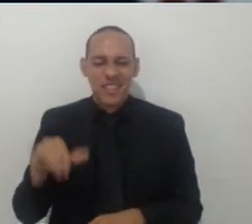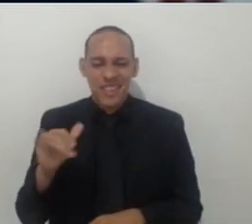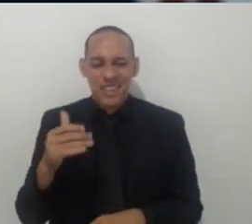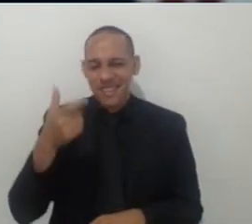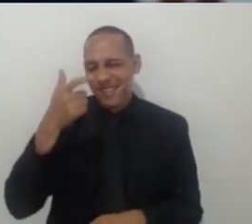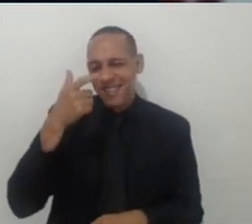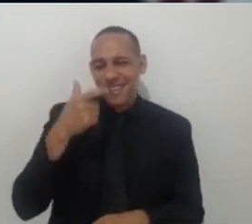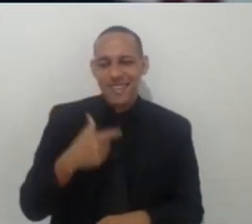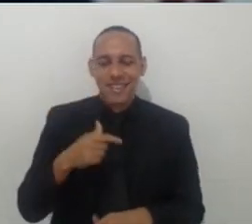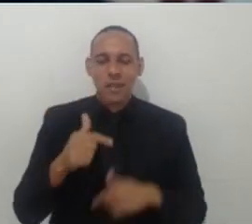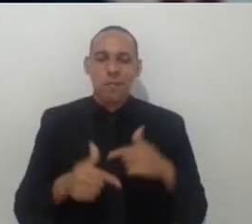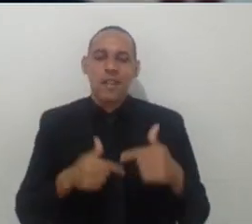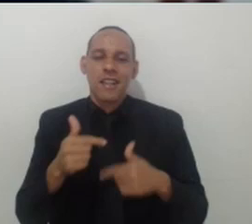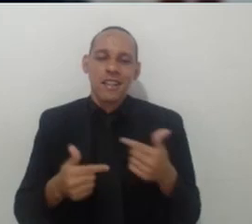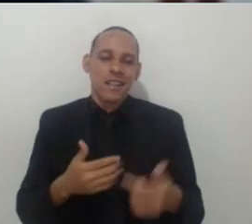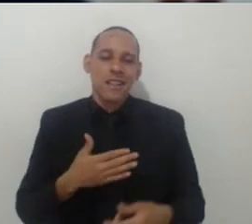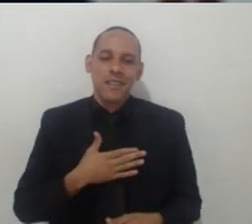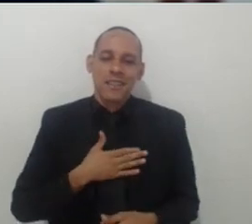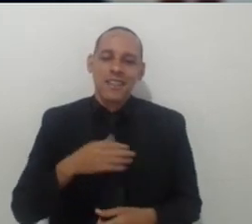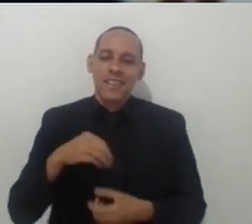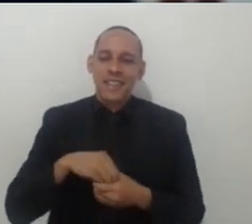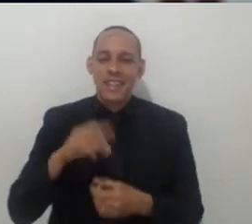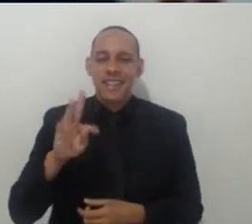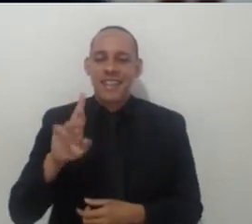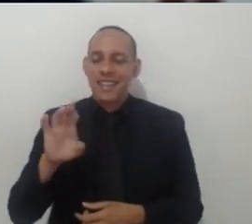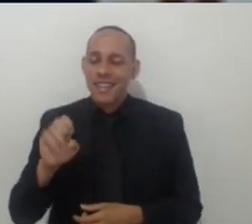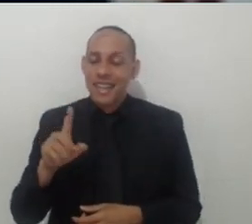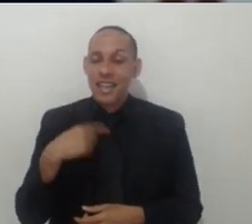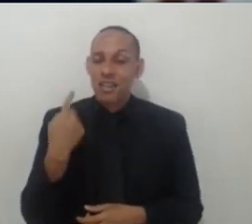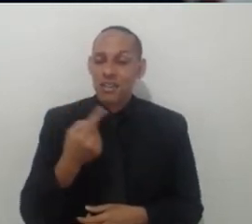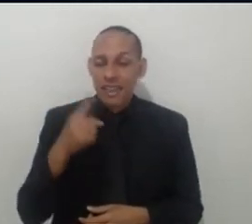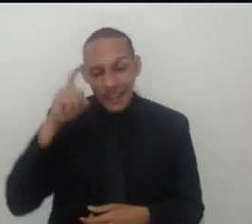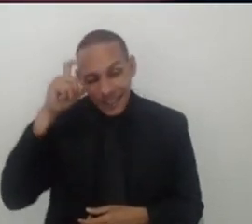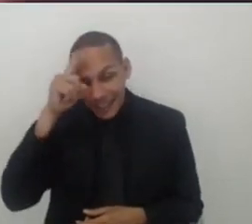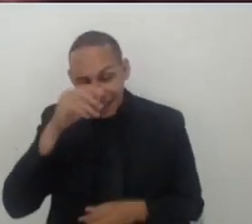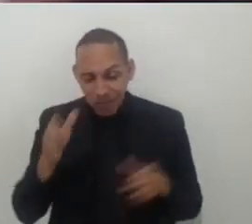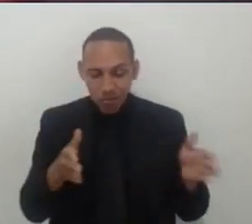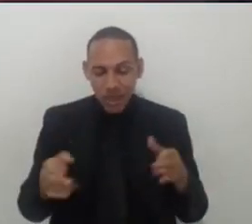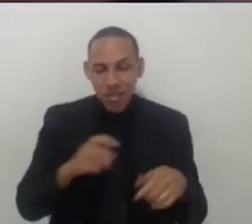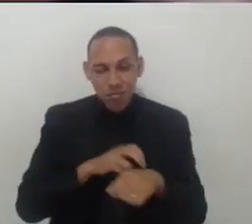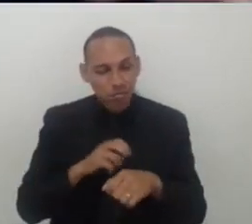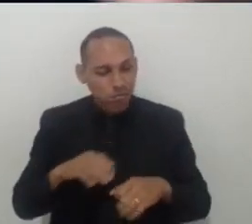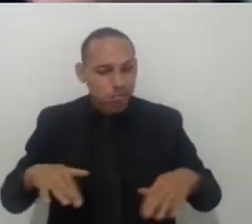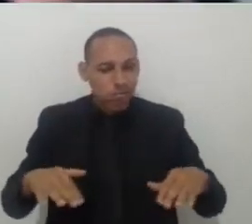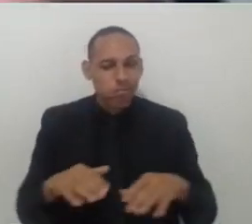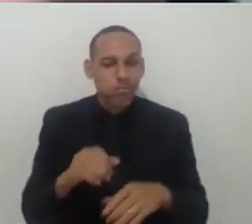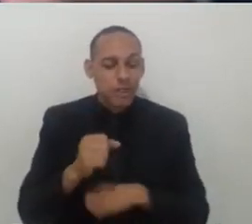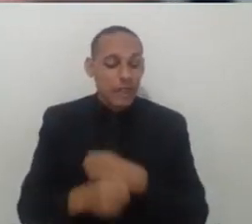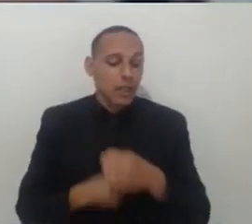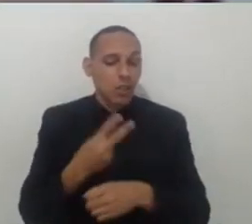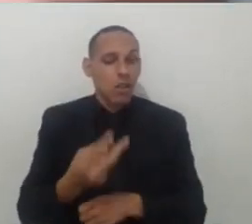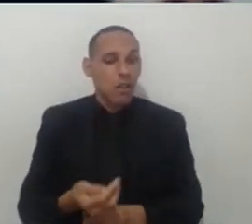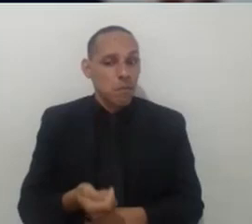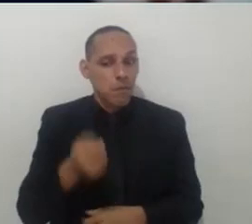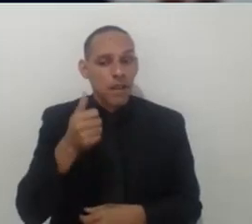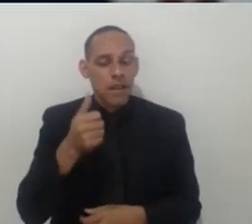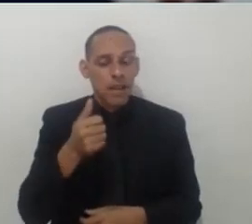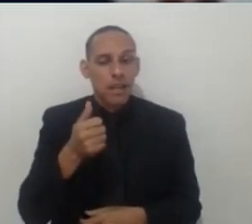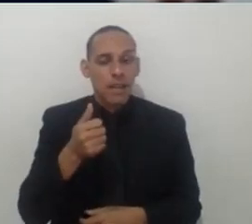atuação no TRE. Realmente passamos um período difícil durante a pandemia, praticamente 2 anos